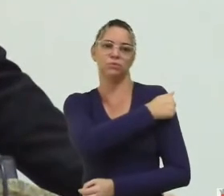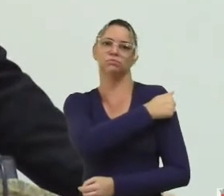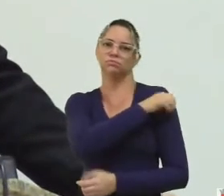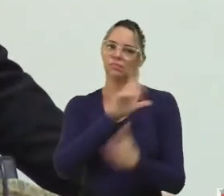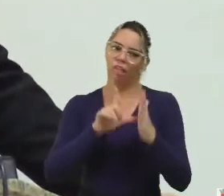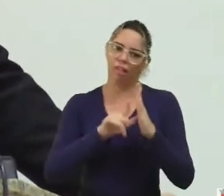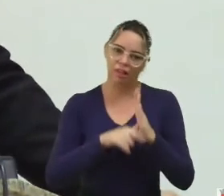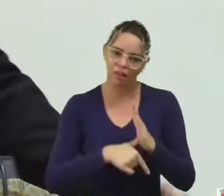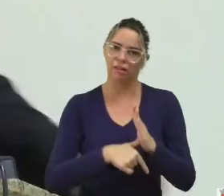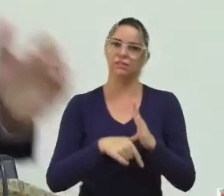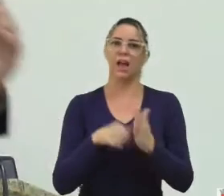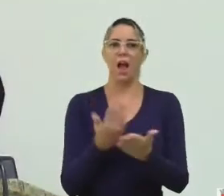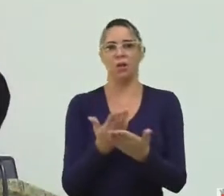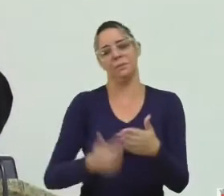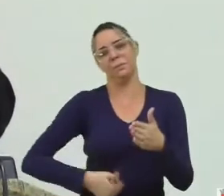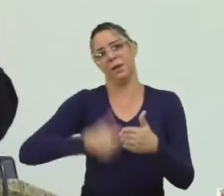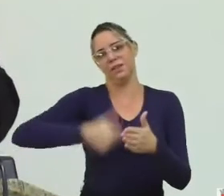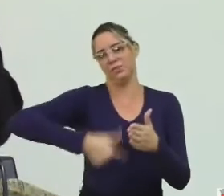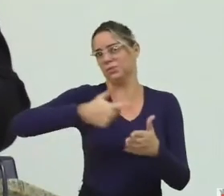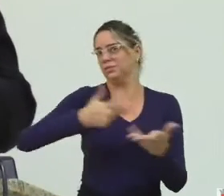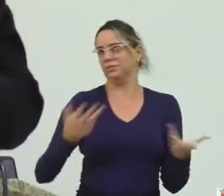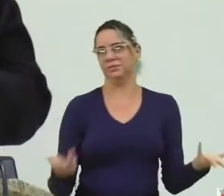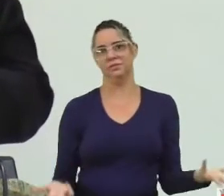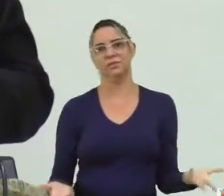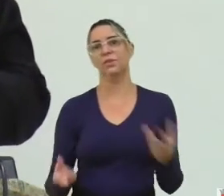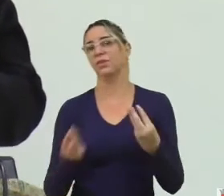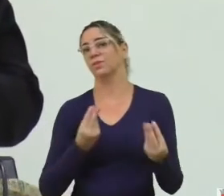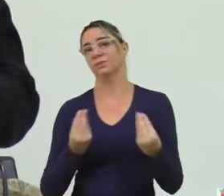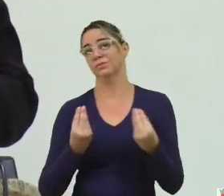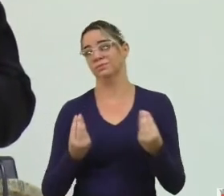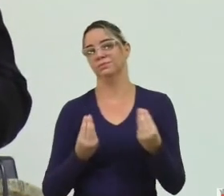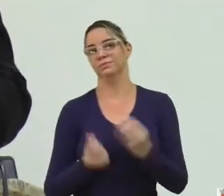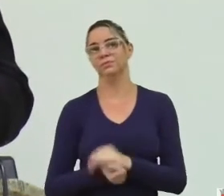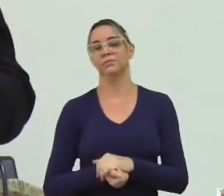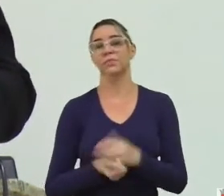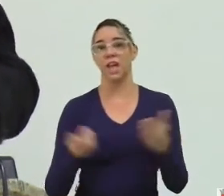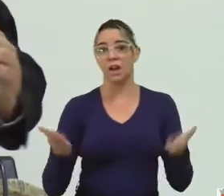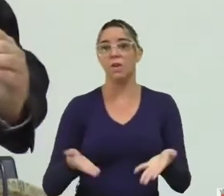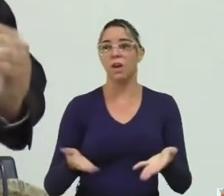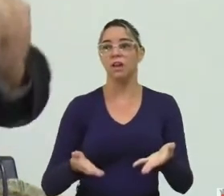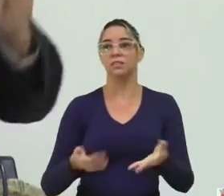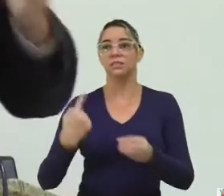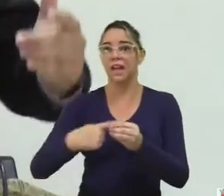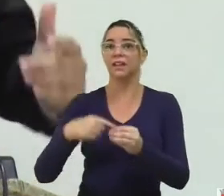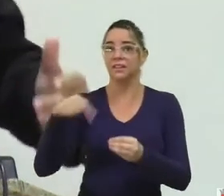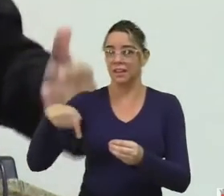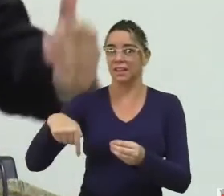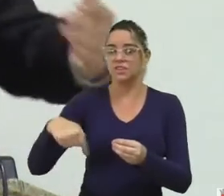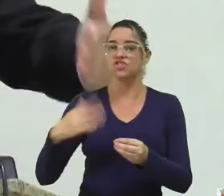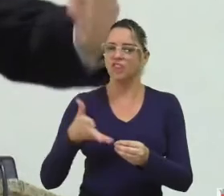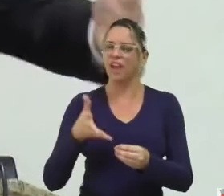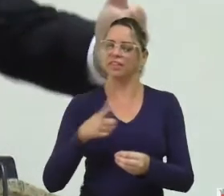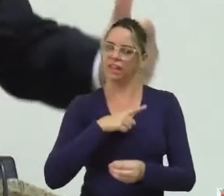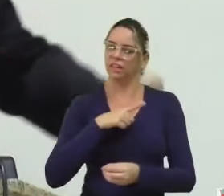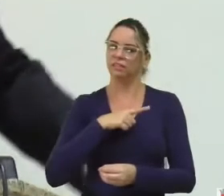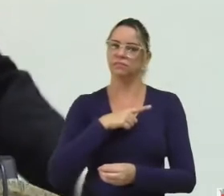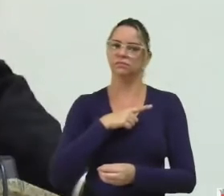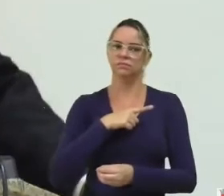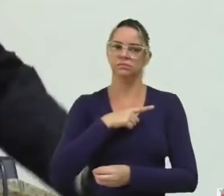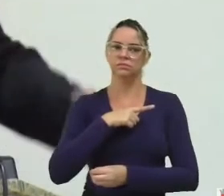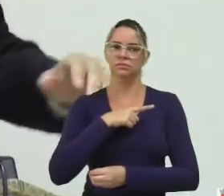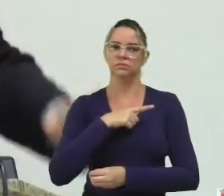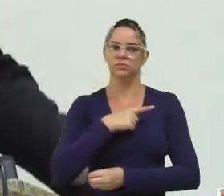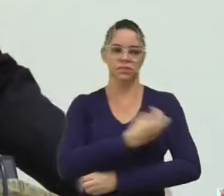aulas. Hoje, o nosso município já tem o novo ensino médio. Então, já dificulta perdendo o início das